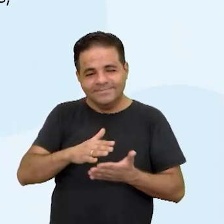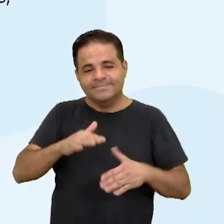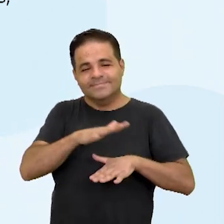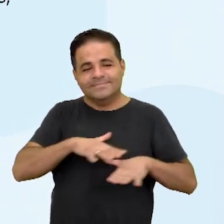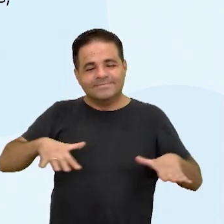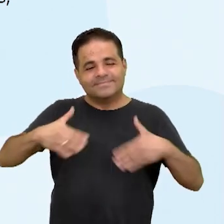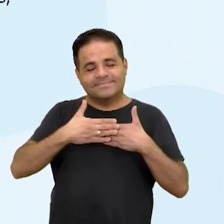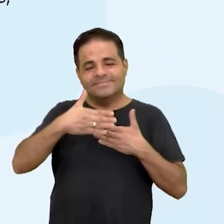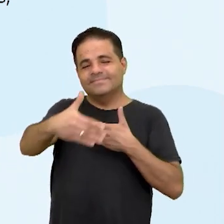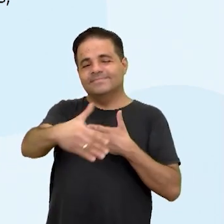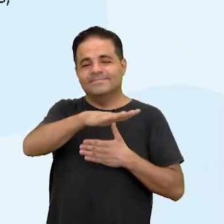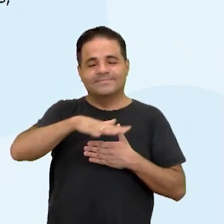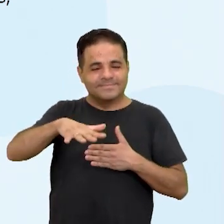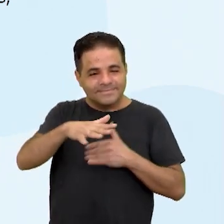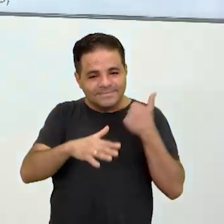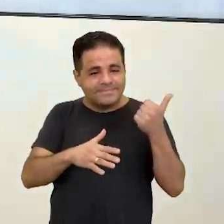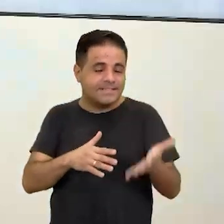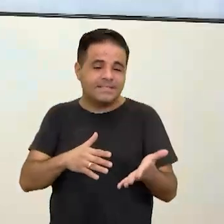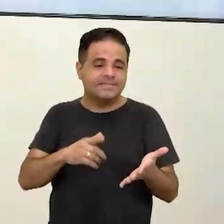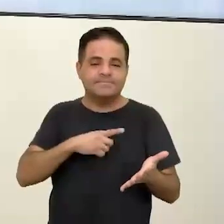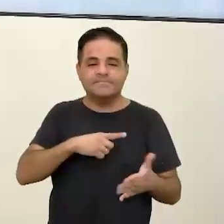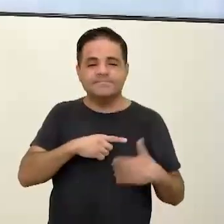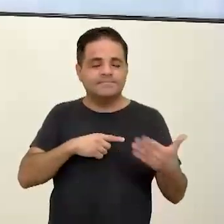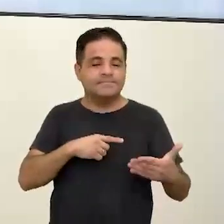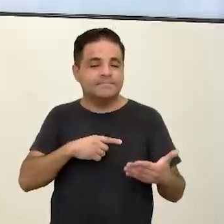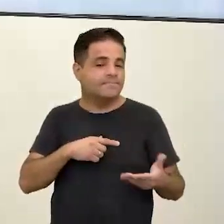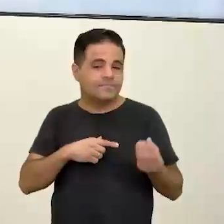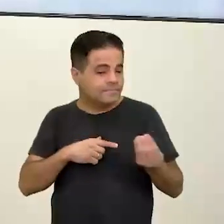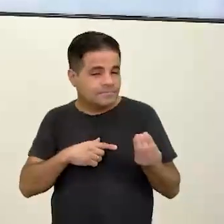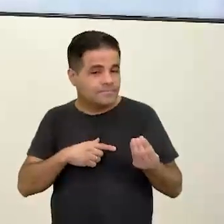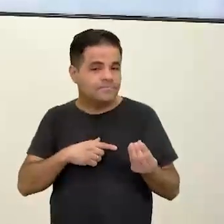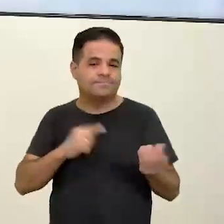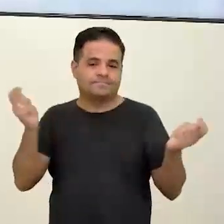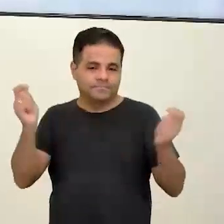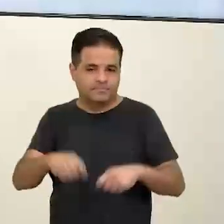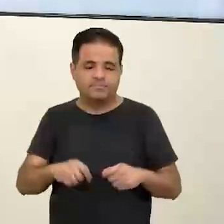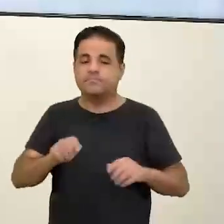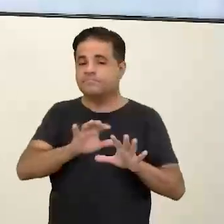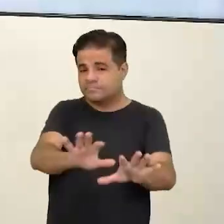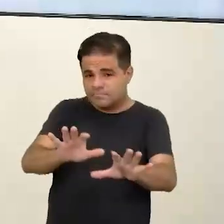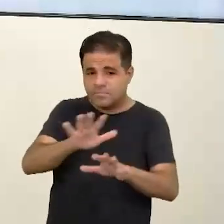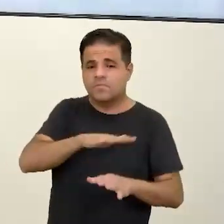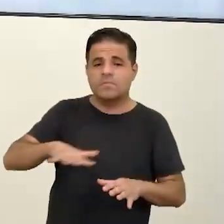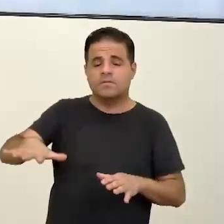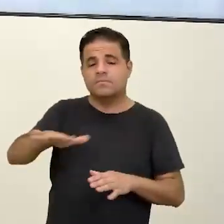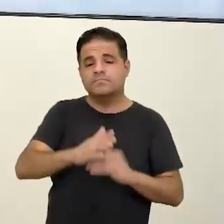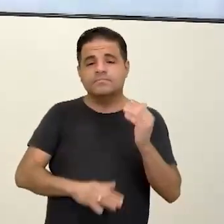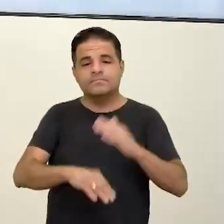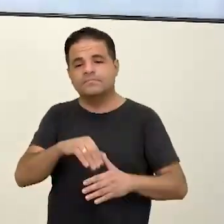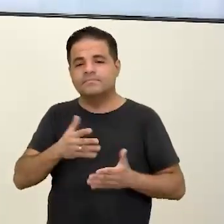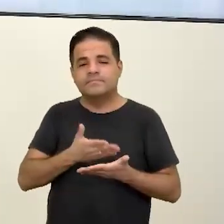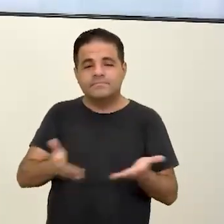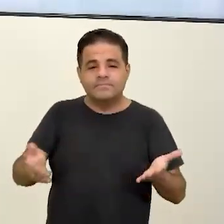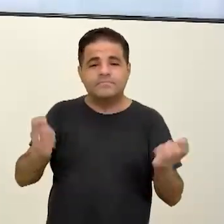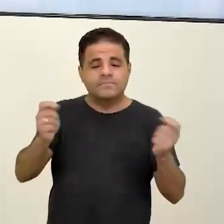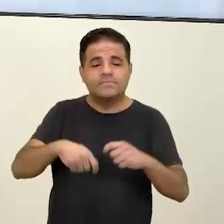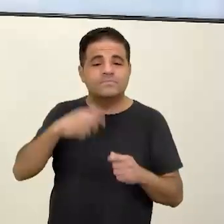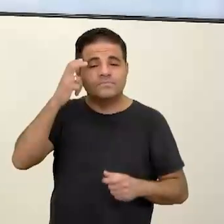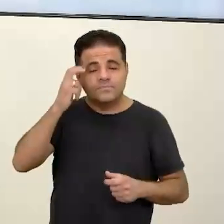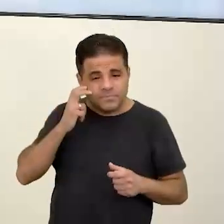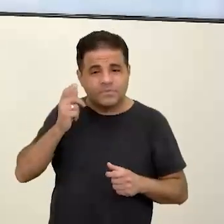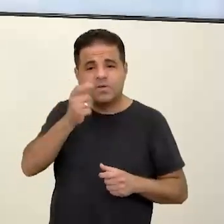de desenvolvermos um olhar crítico. E nós podemos olhar para aquilo que nós consumimos, para a sociedade que nós vivemos, para a